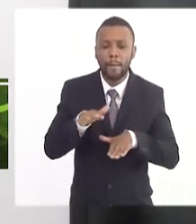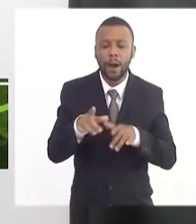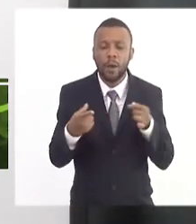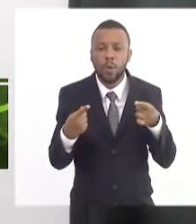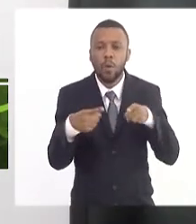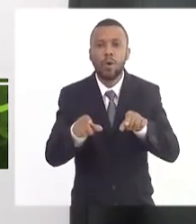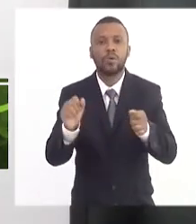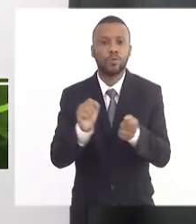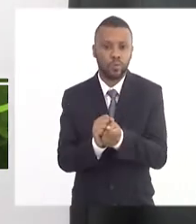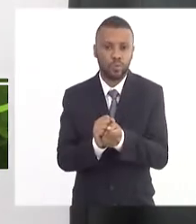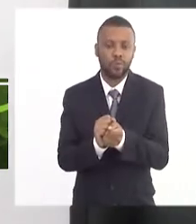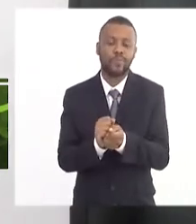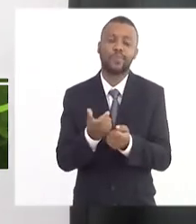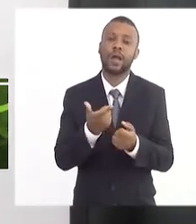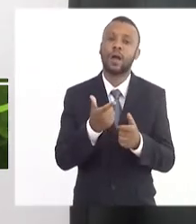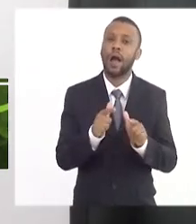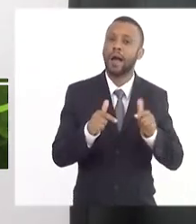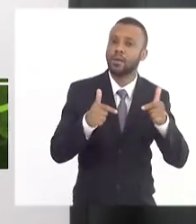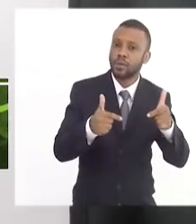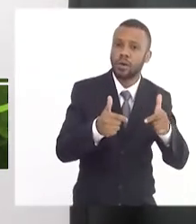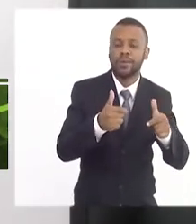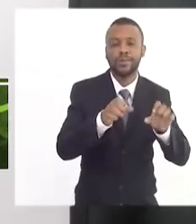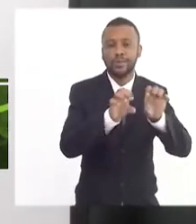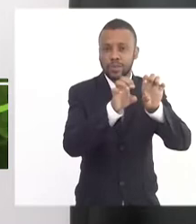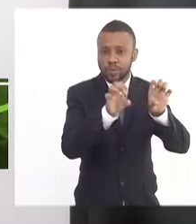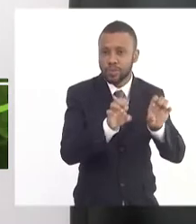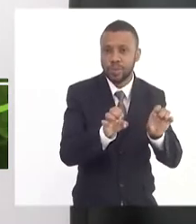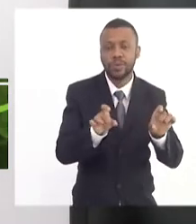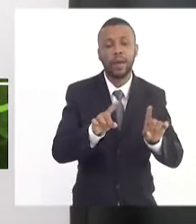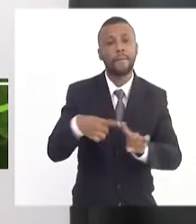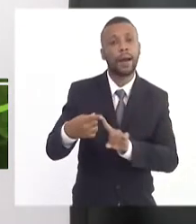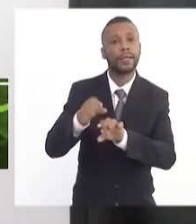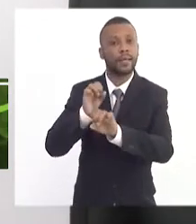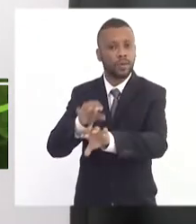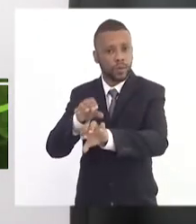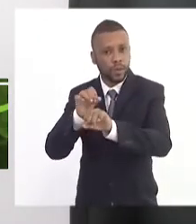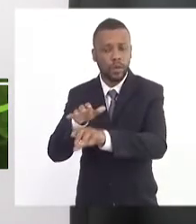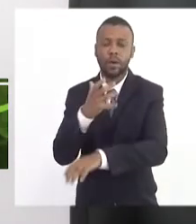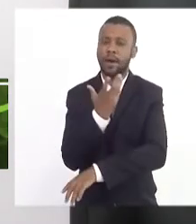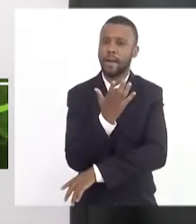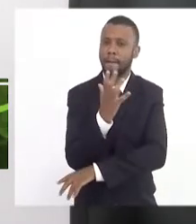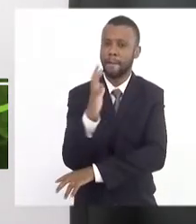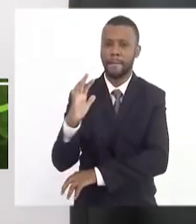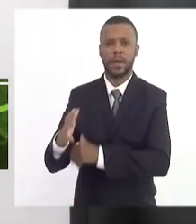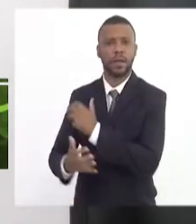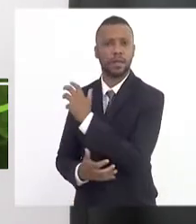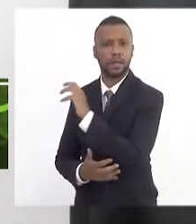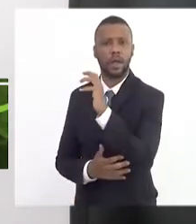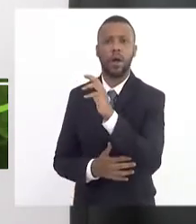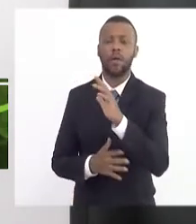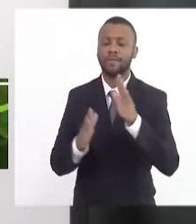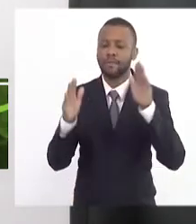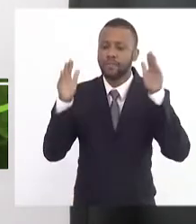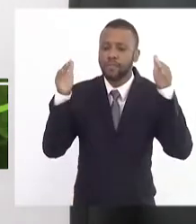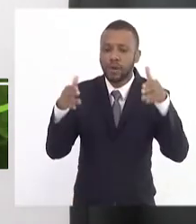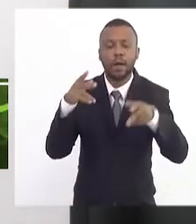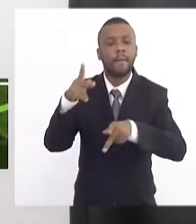operações de infraestrutura quanto a educação ambiental para a população. E esse ano a gente tem